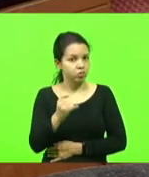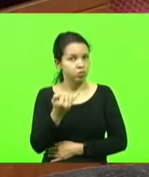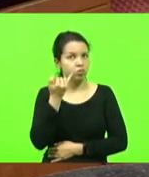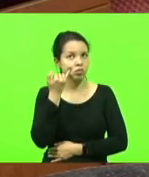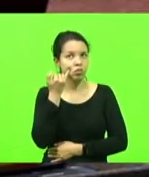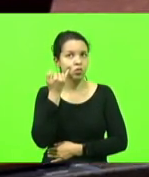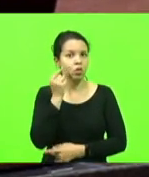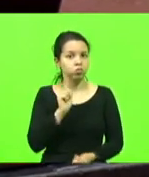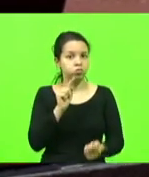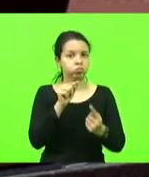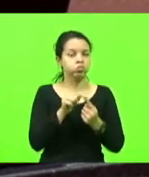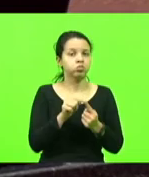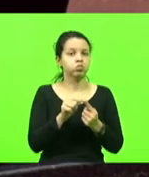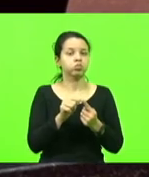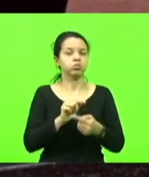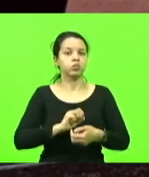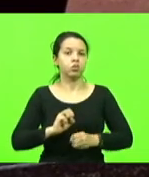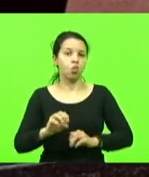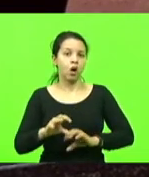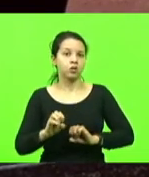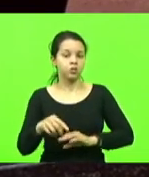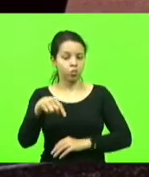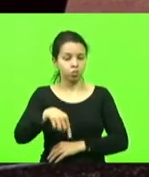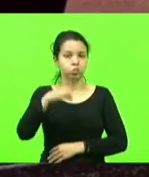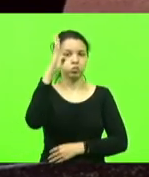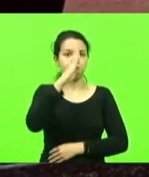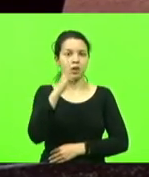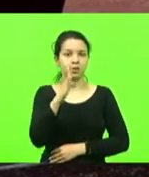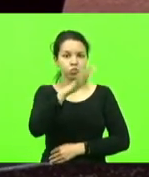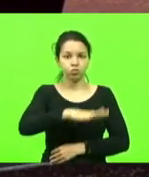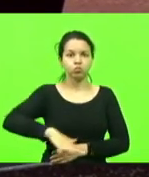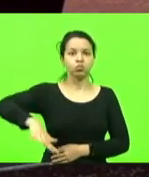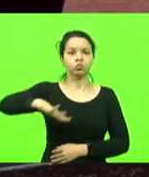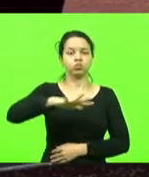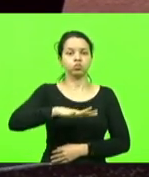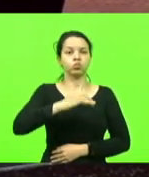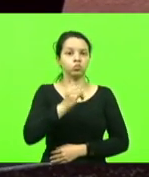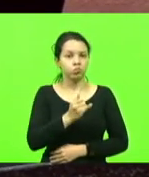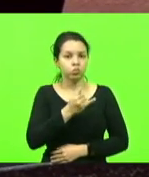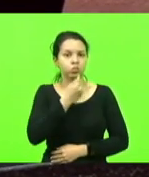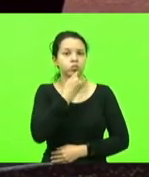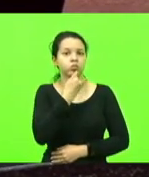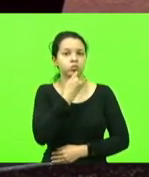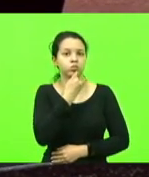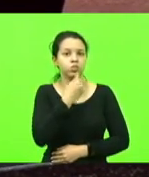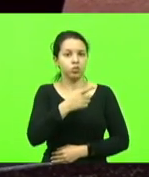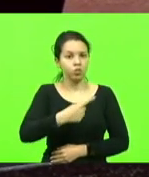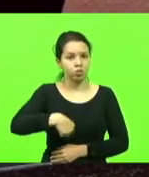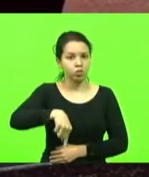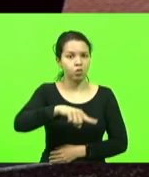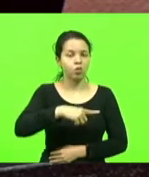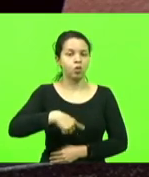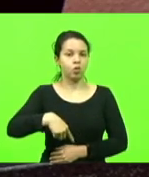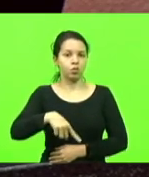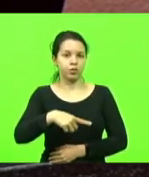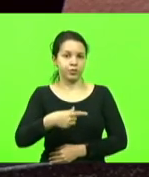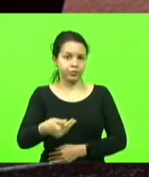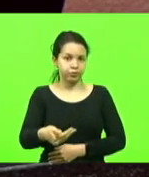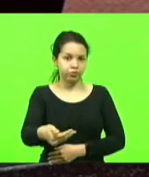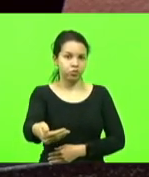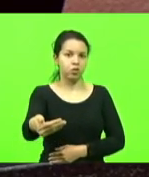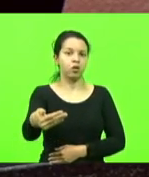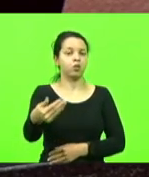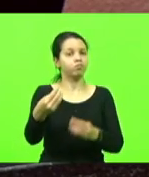diz respeito à educação no Brasil como um todo. Lamentavelmente, nós vamos ter um